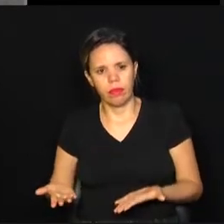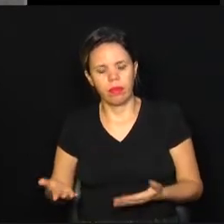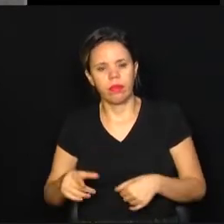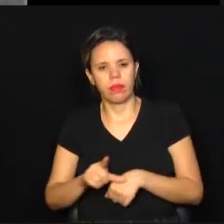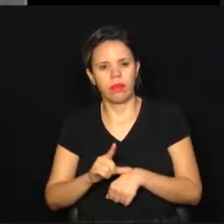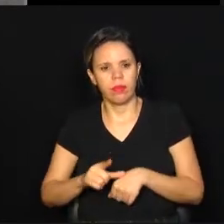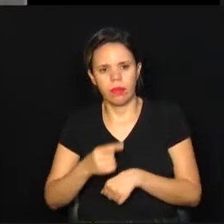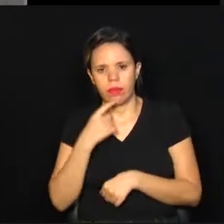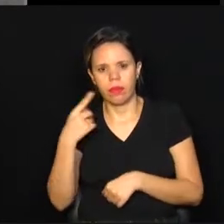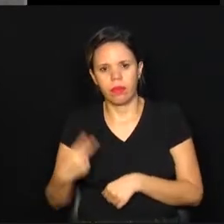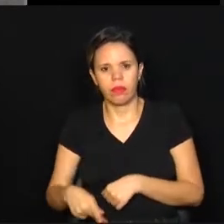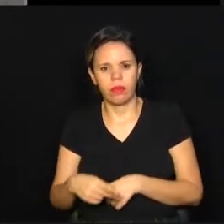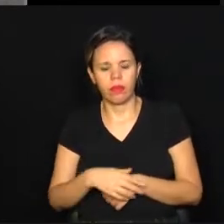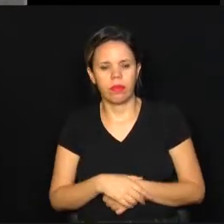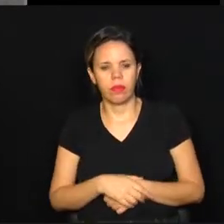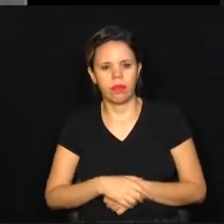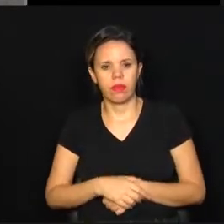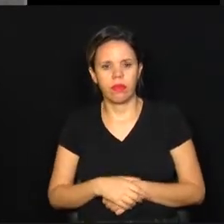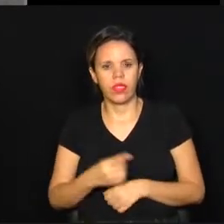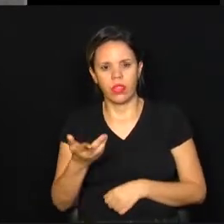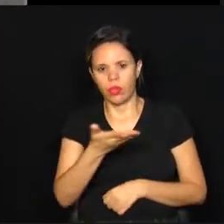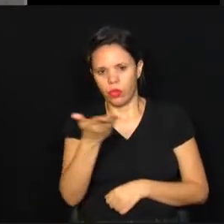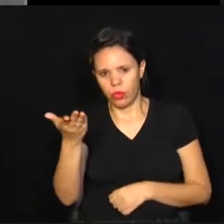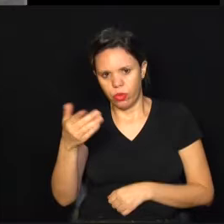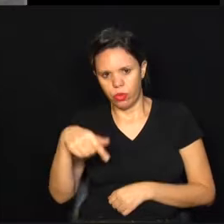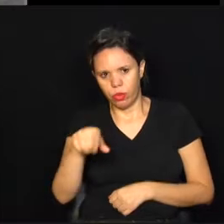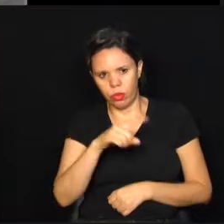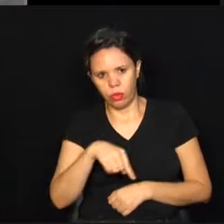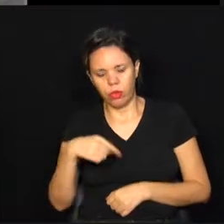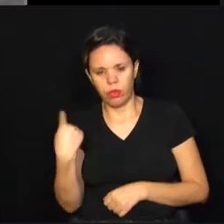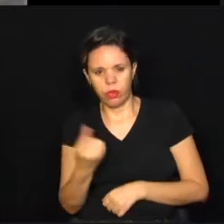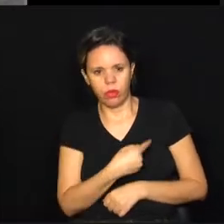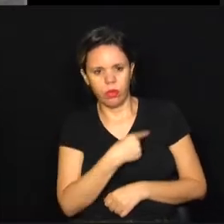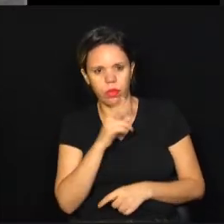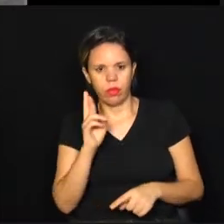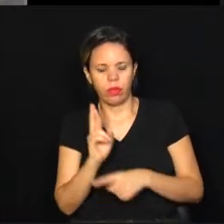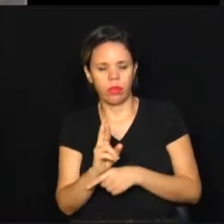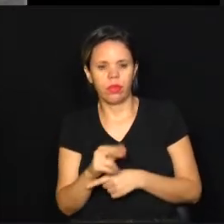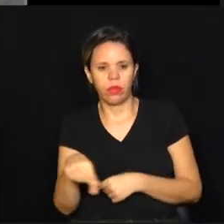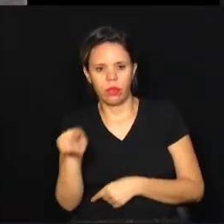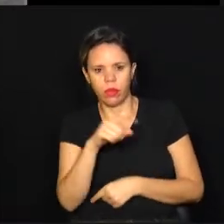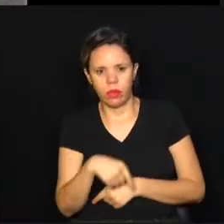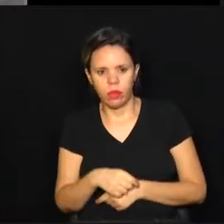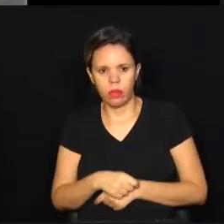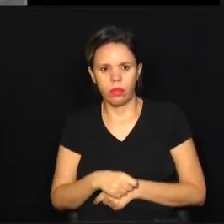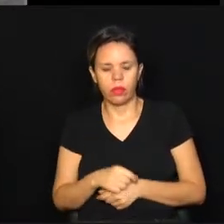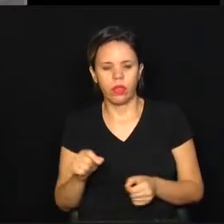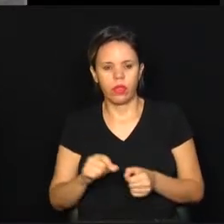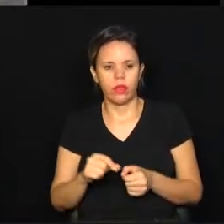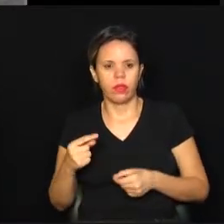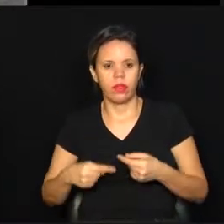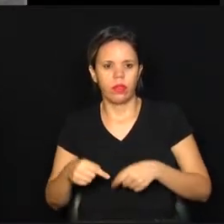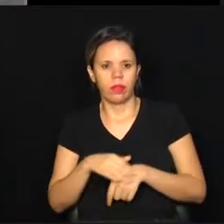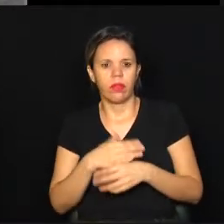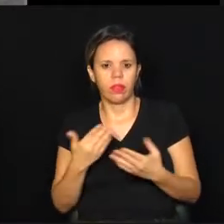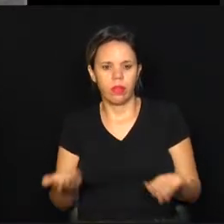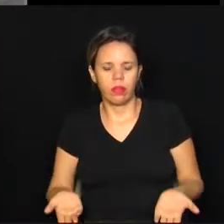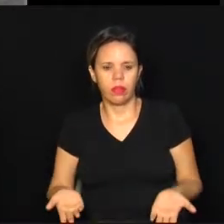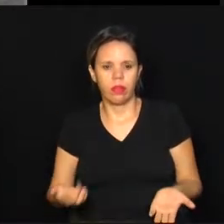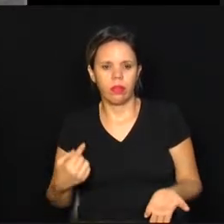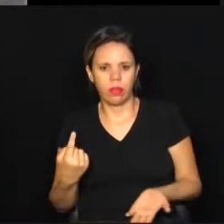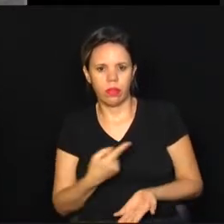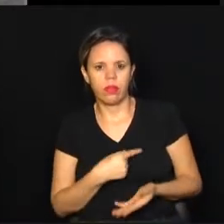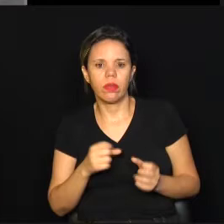Legislativo de Campinas, né? Porque vocês são os nossos representantes, vocês vão fazer esse debate aí para que a